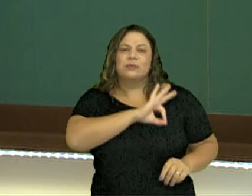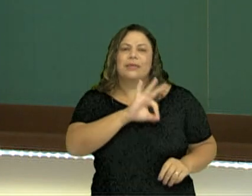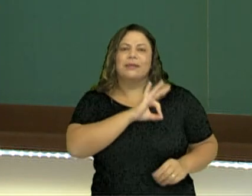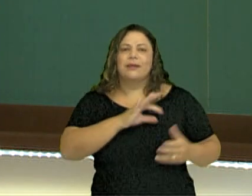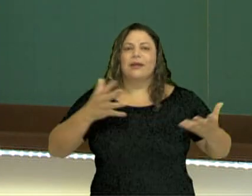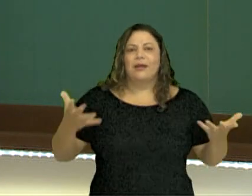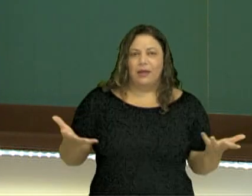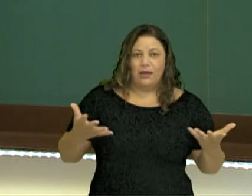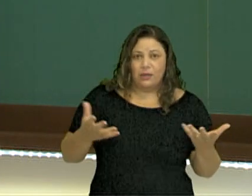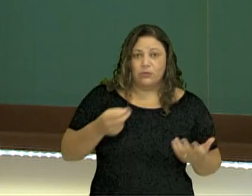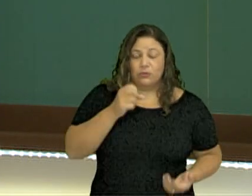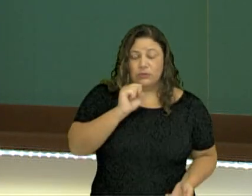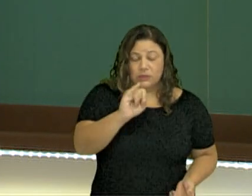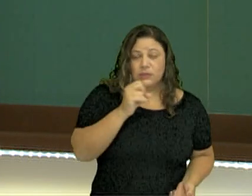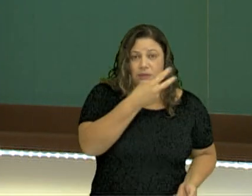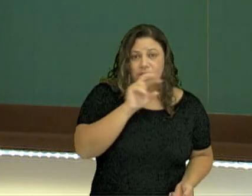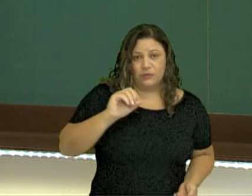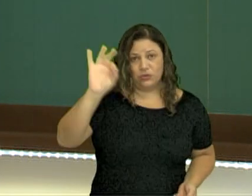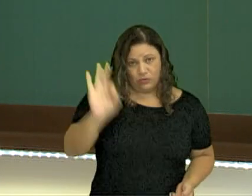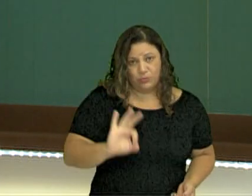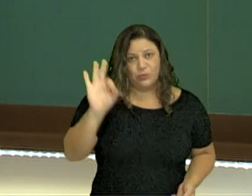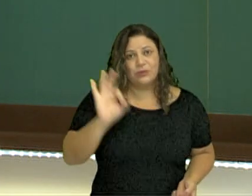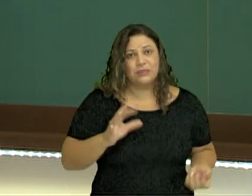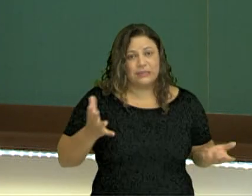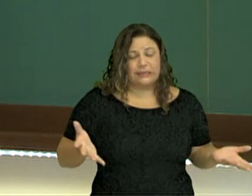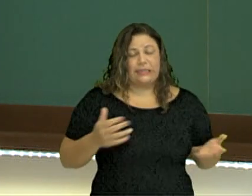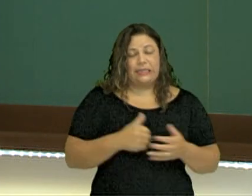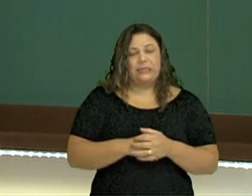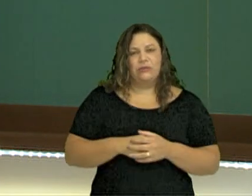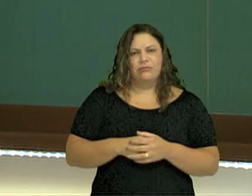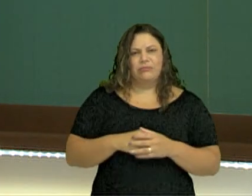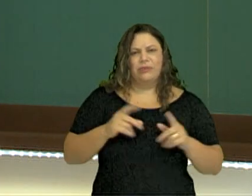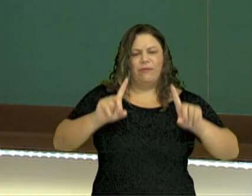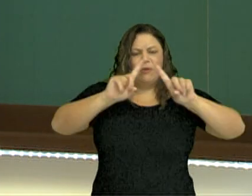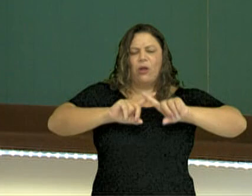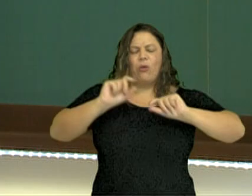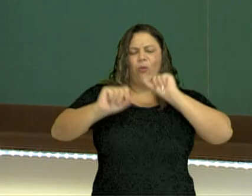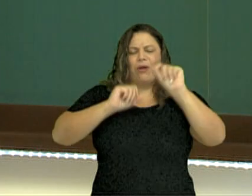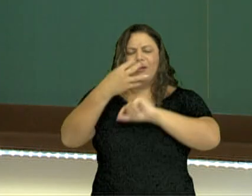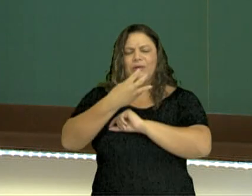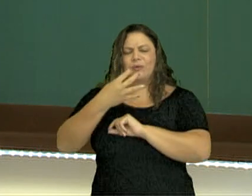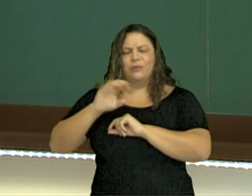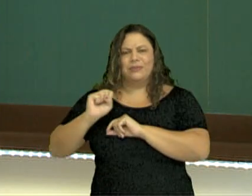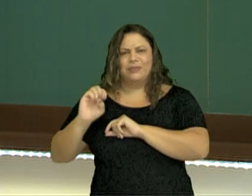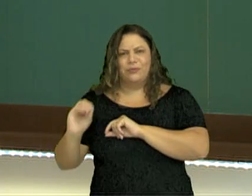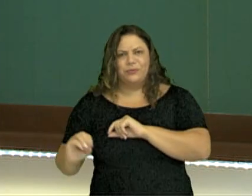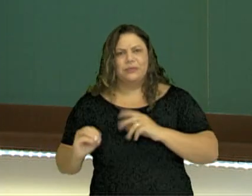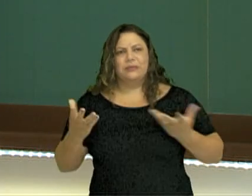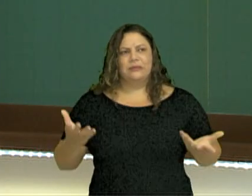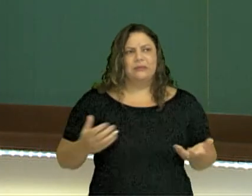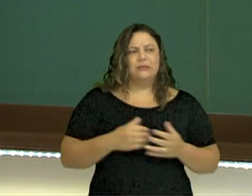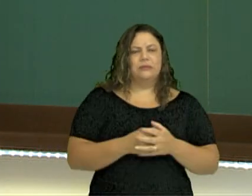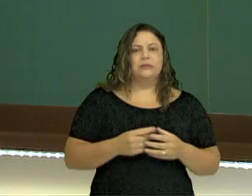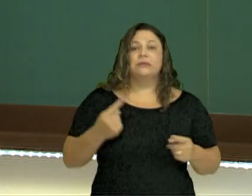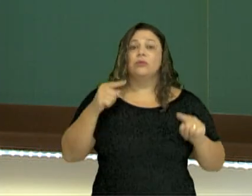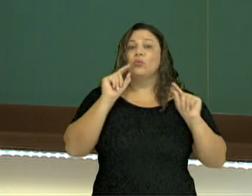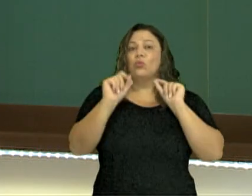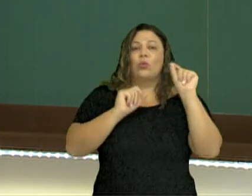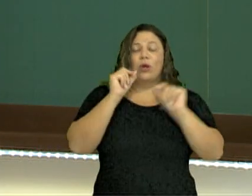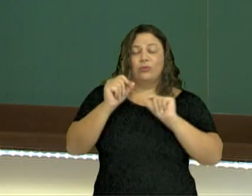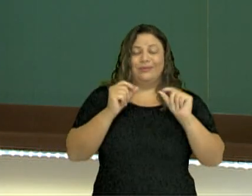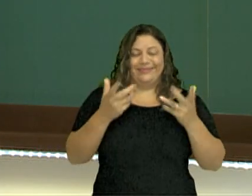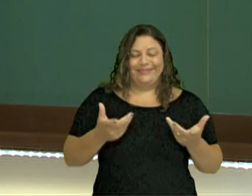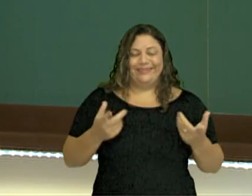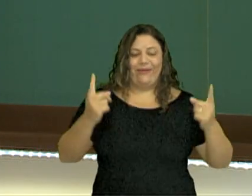recebendo. Se 20% corresponde a 480, qual seria o salário? Então, a aplicação da regra de